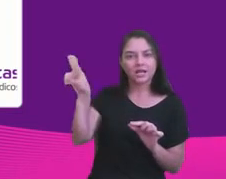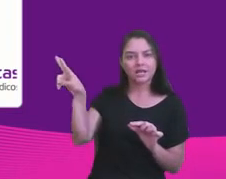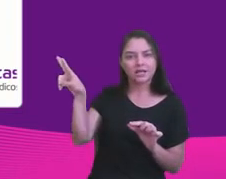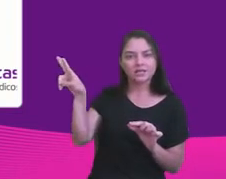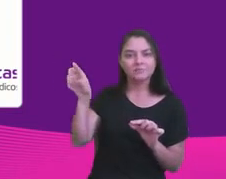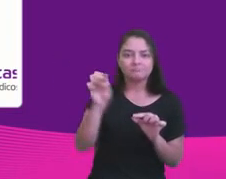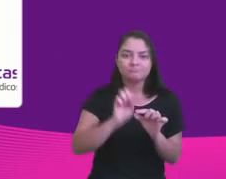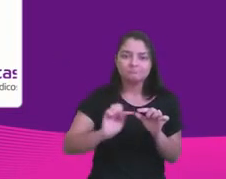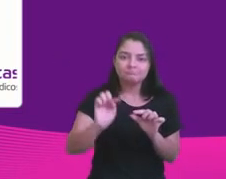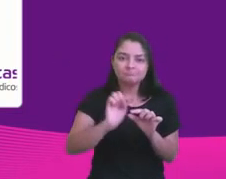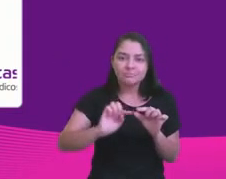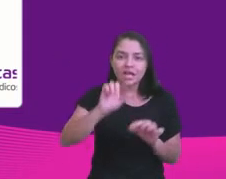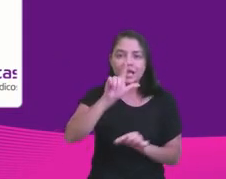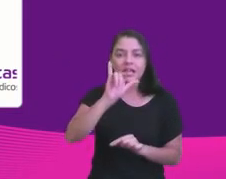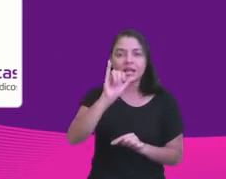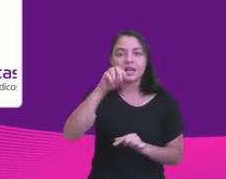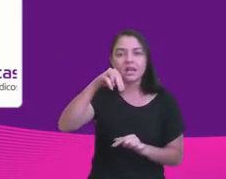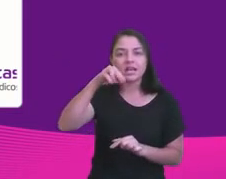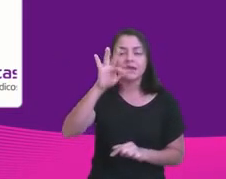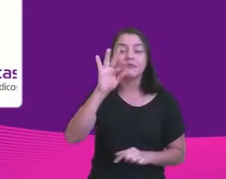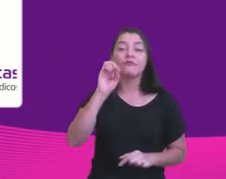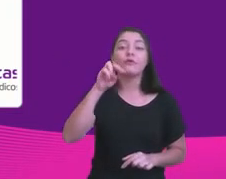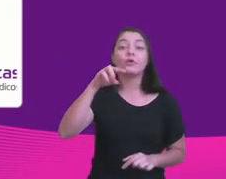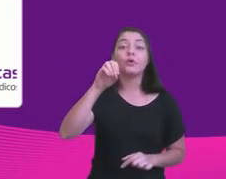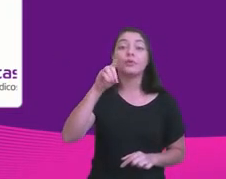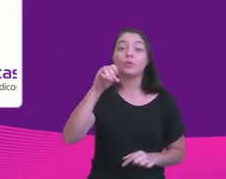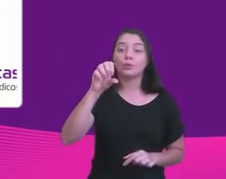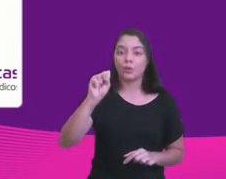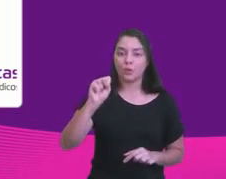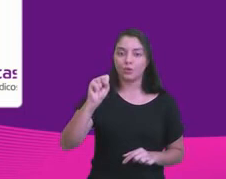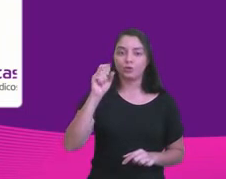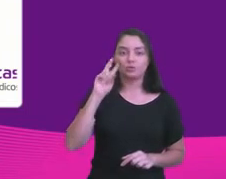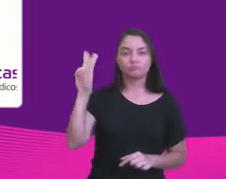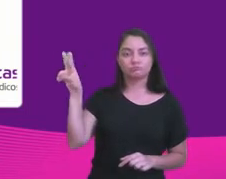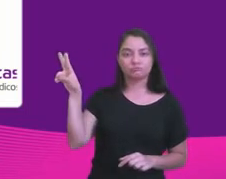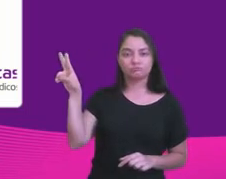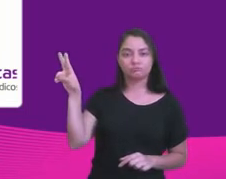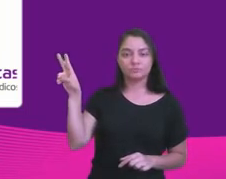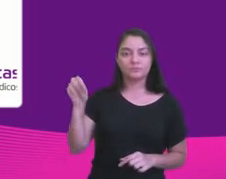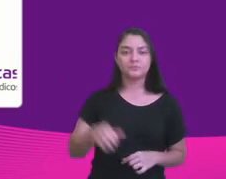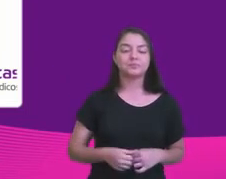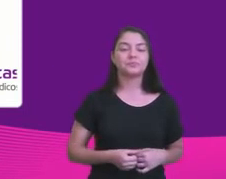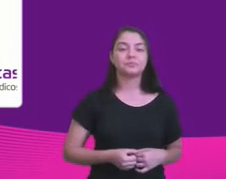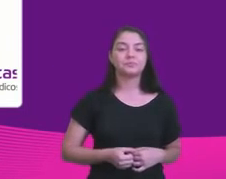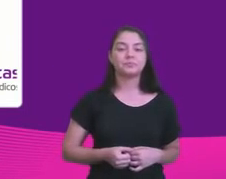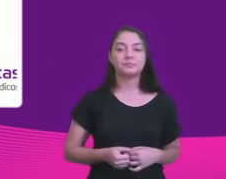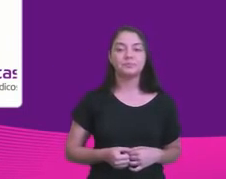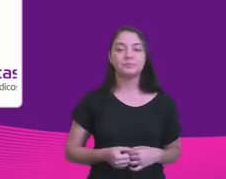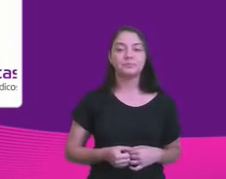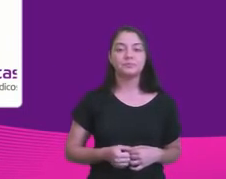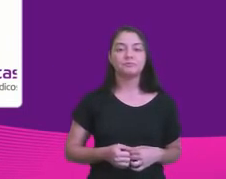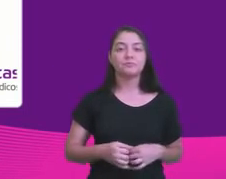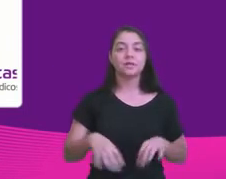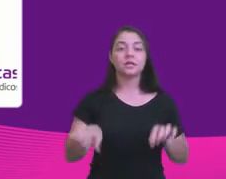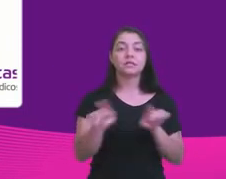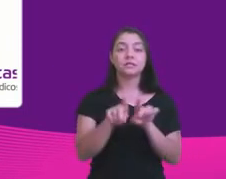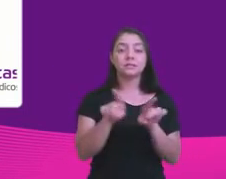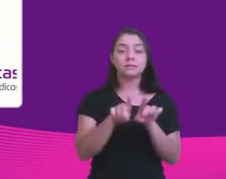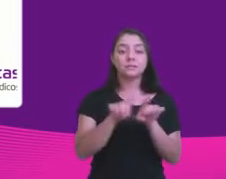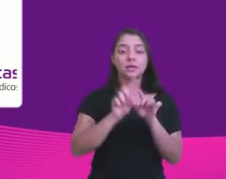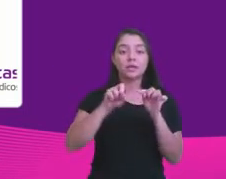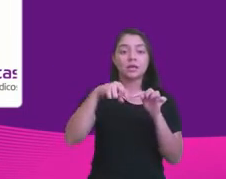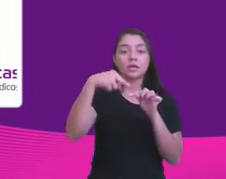e linfonodos pélvicos bilaterais, como a gente pode ver aqui à direita. Nas T6 iniciais,